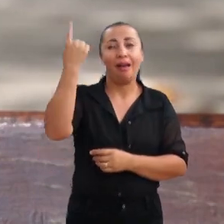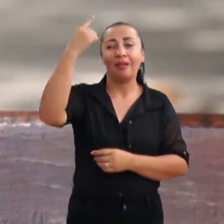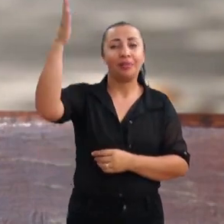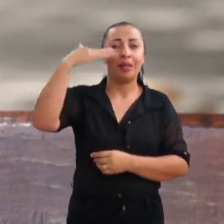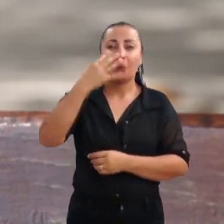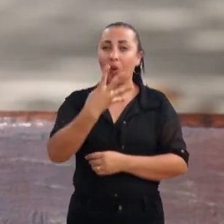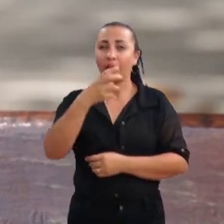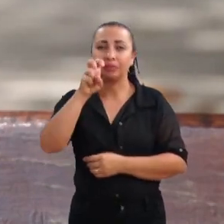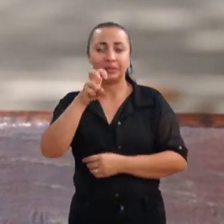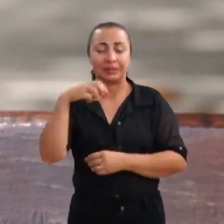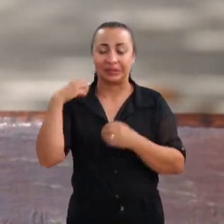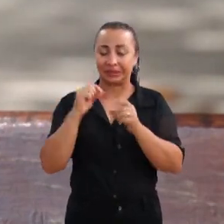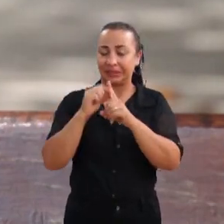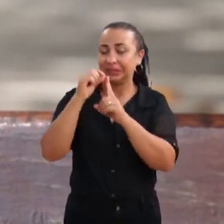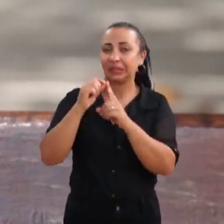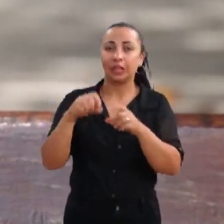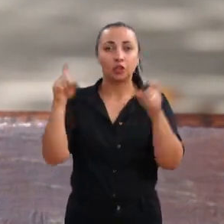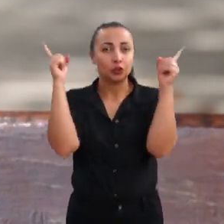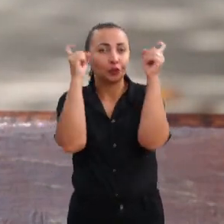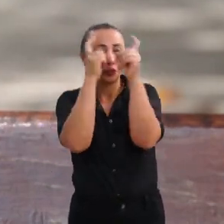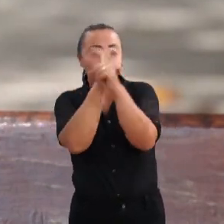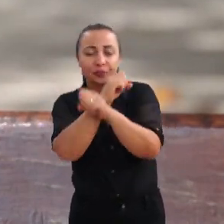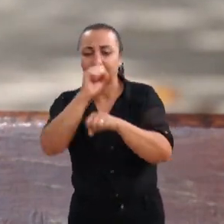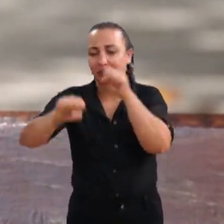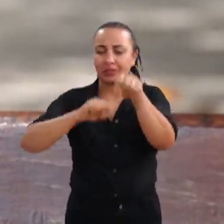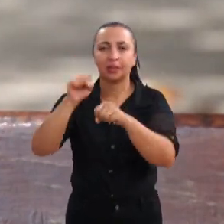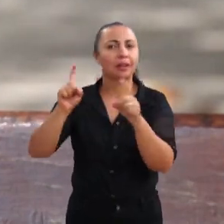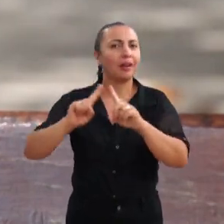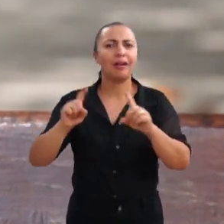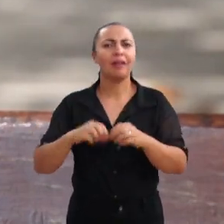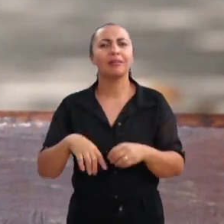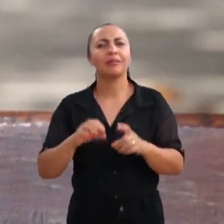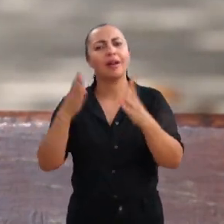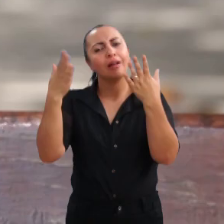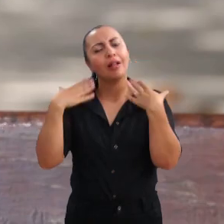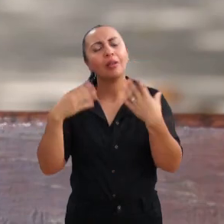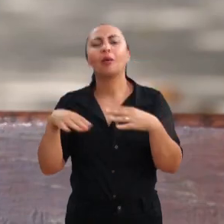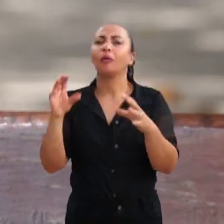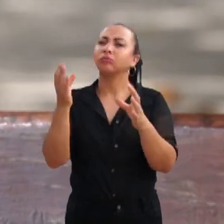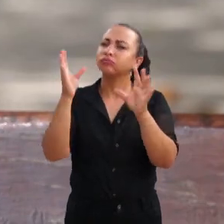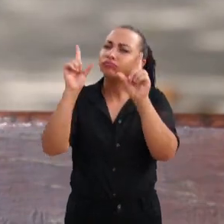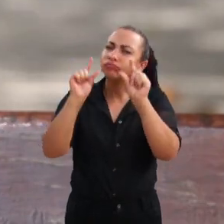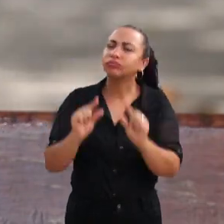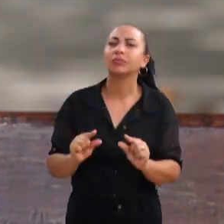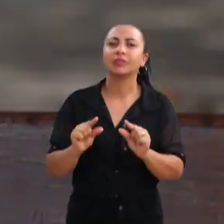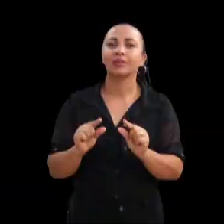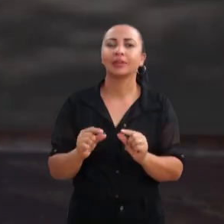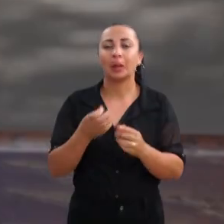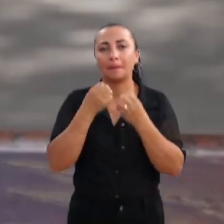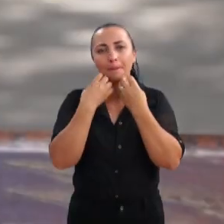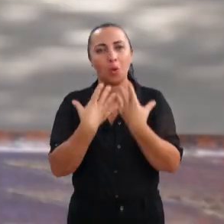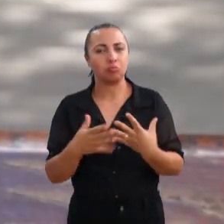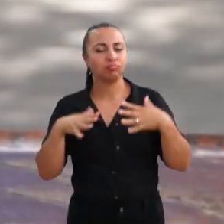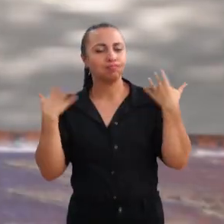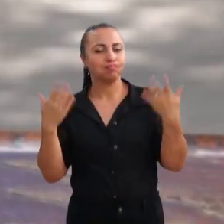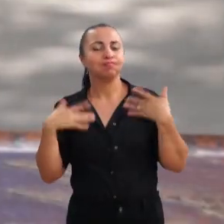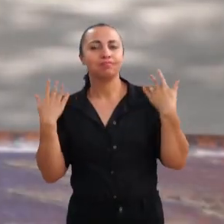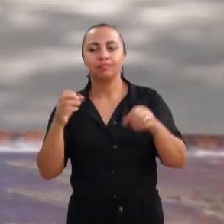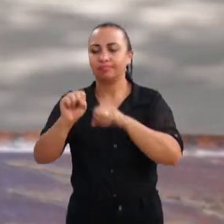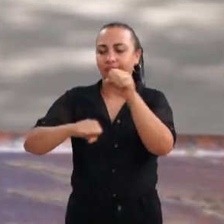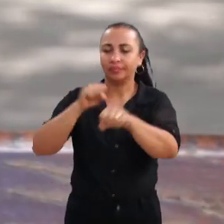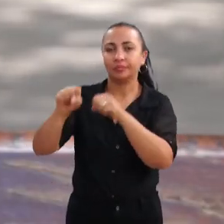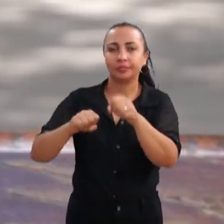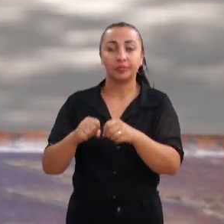de 45 graus que torna impossível andar de bicicleta. É muito agradável andar de bicicleta em Fortaleza. A gente tentou